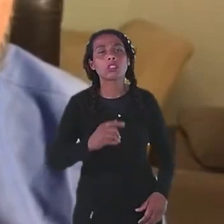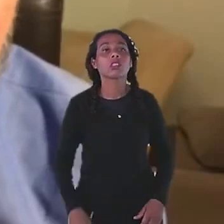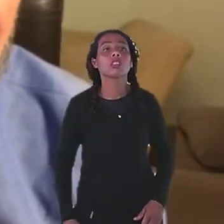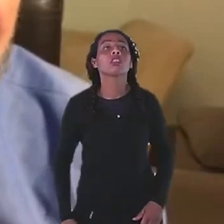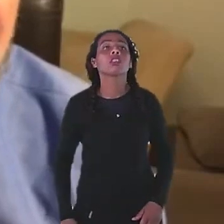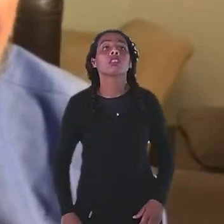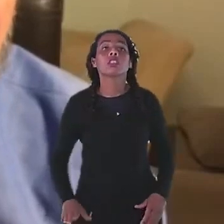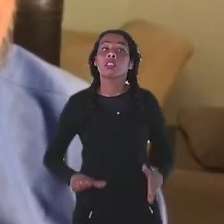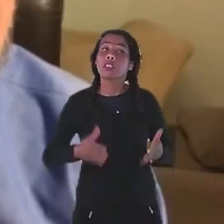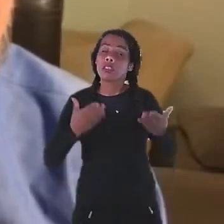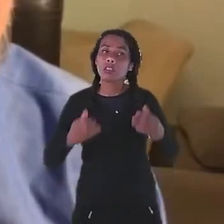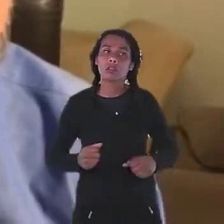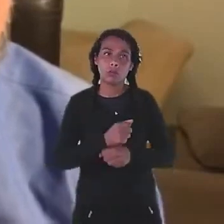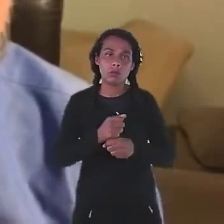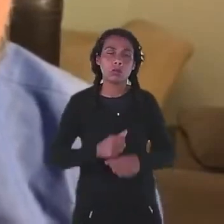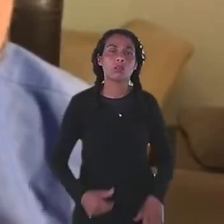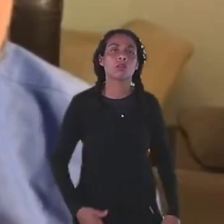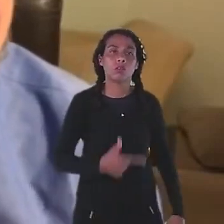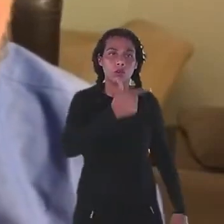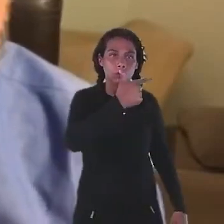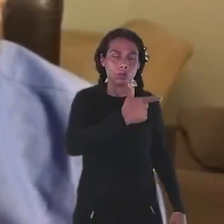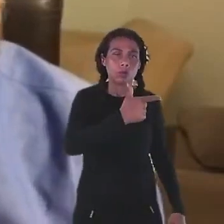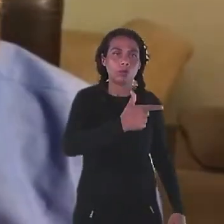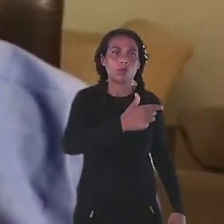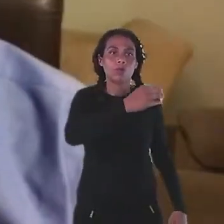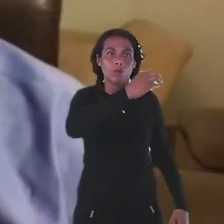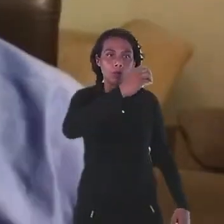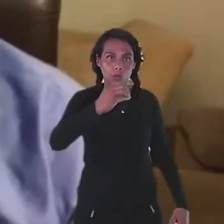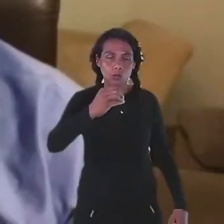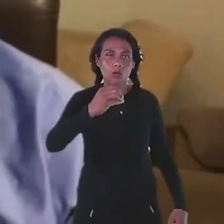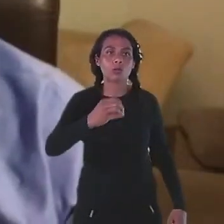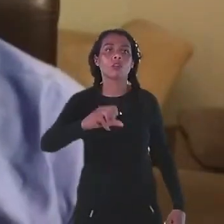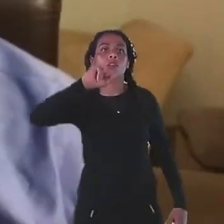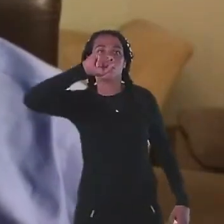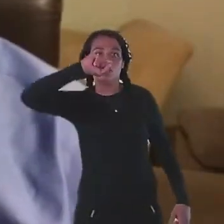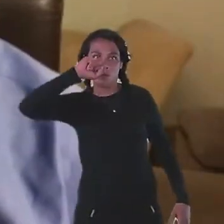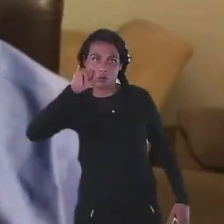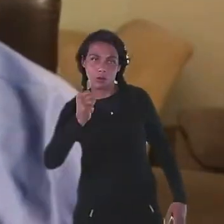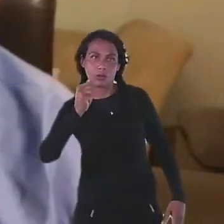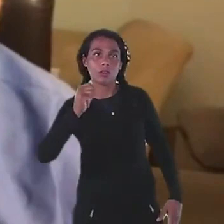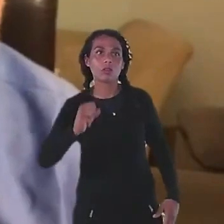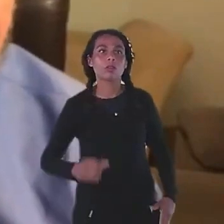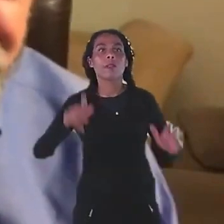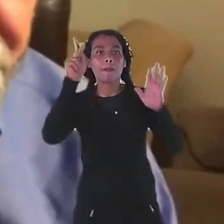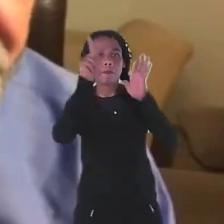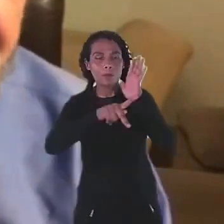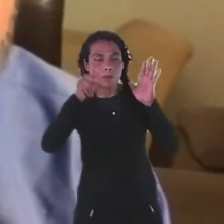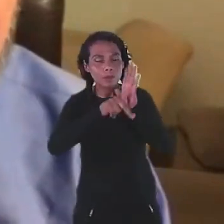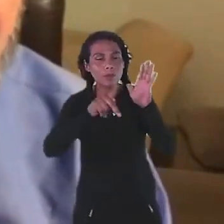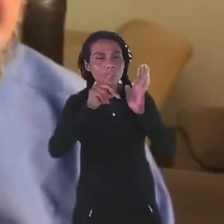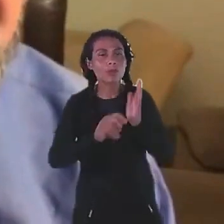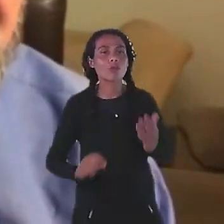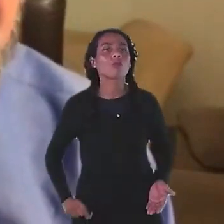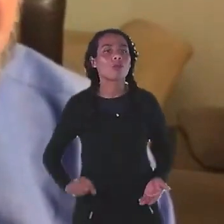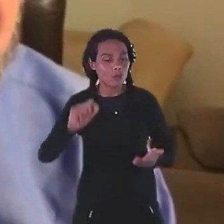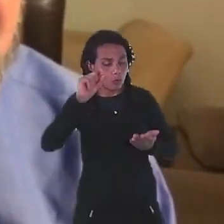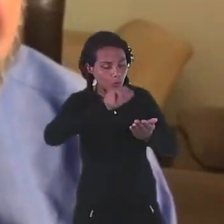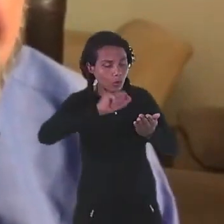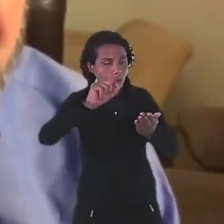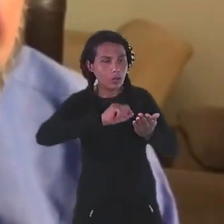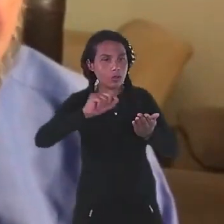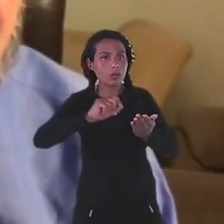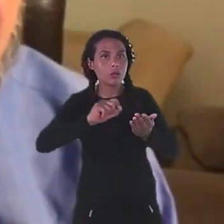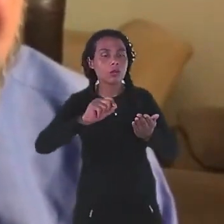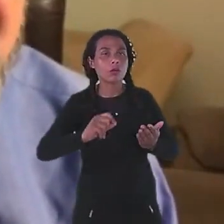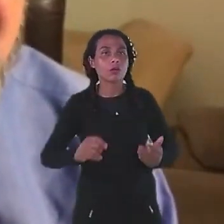do primeiro volume, que é o Muito Além do Nosso Eu, que é dedicado mais às descobertas